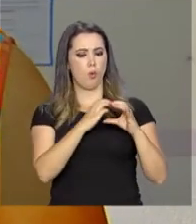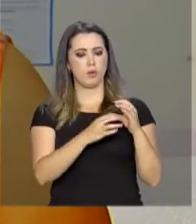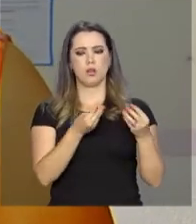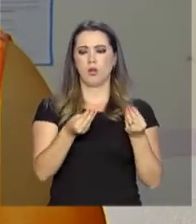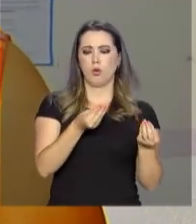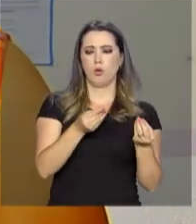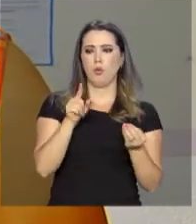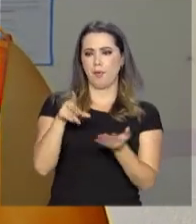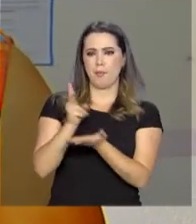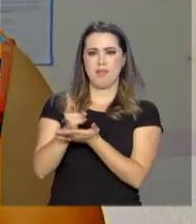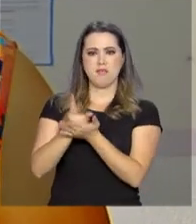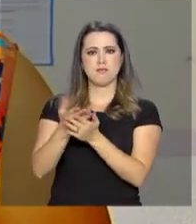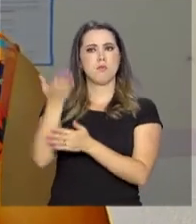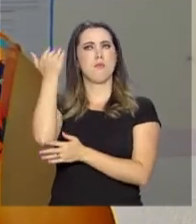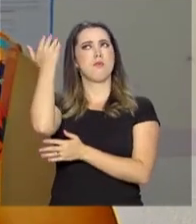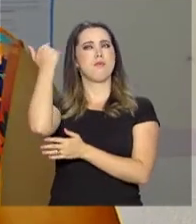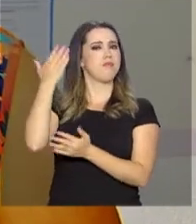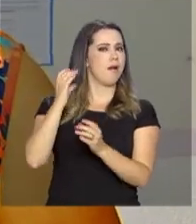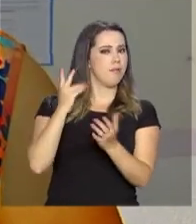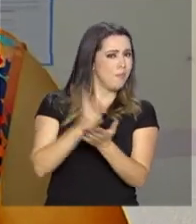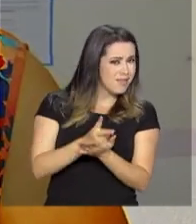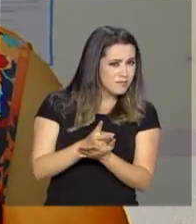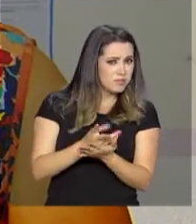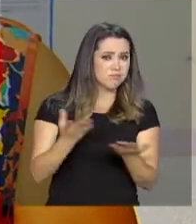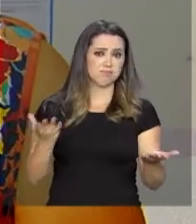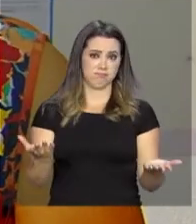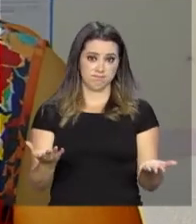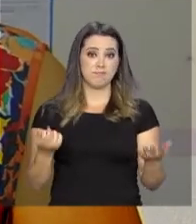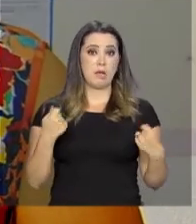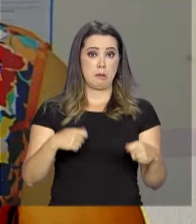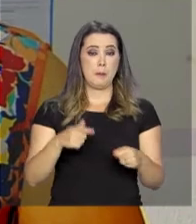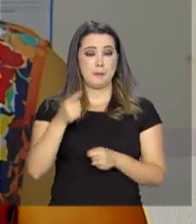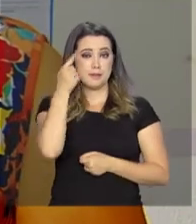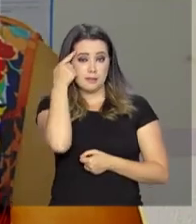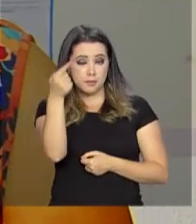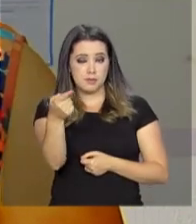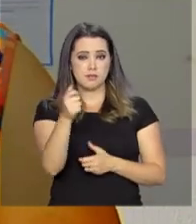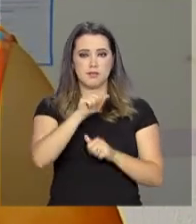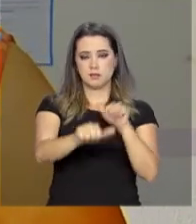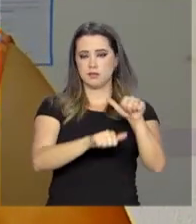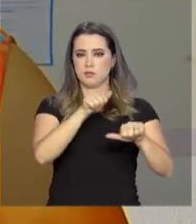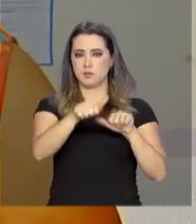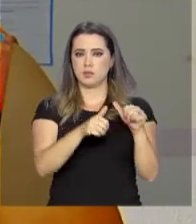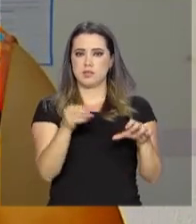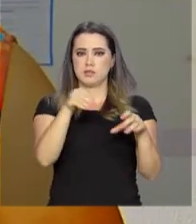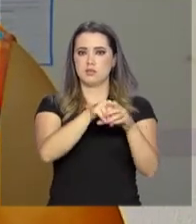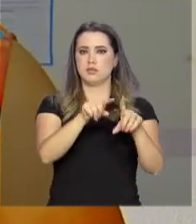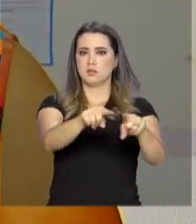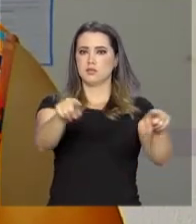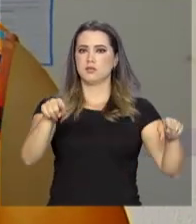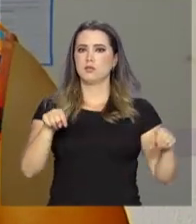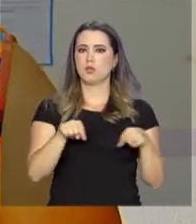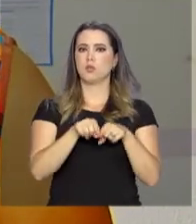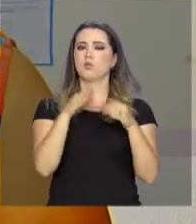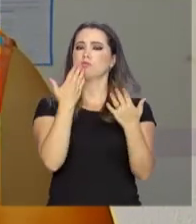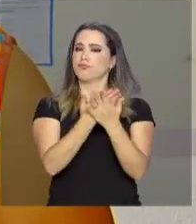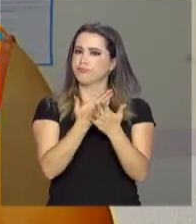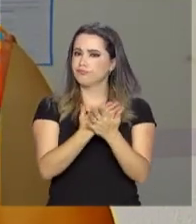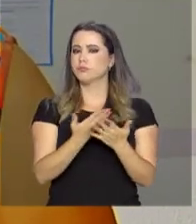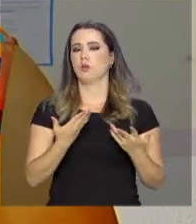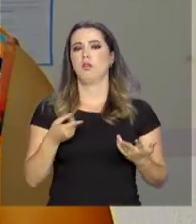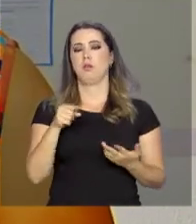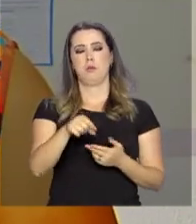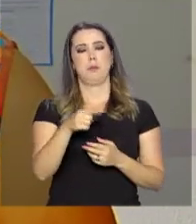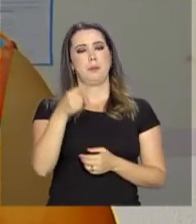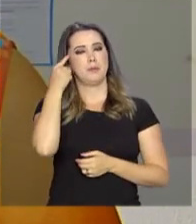é a mesma. Nós precisamos pensar nessas mudanças em sala de aula, pensar nessas